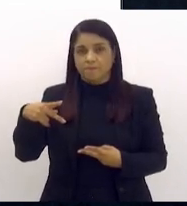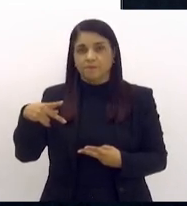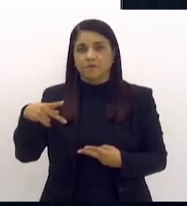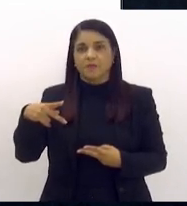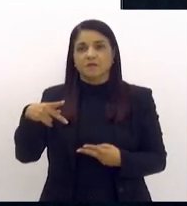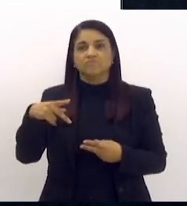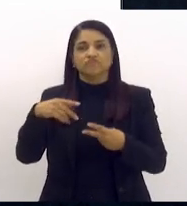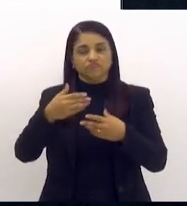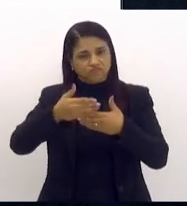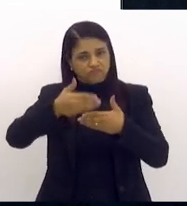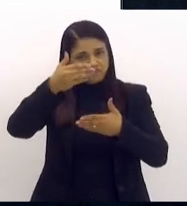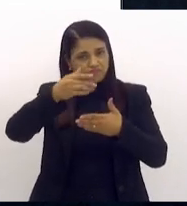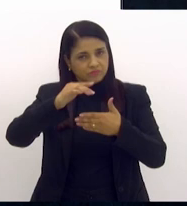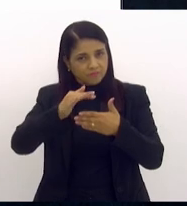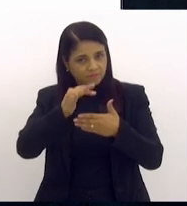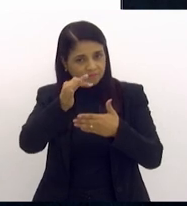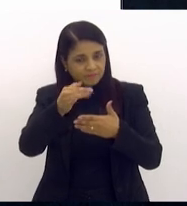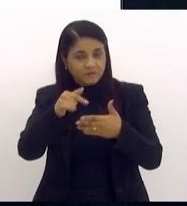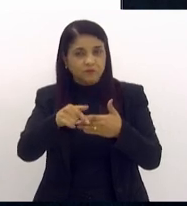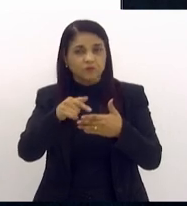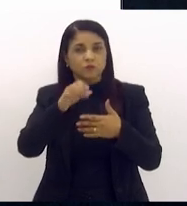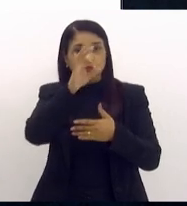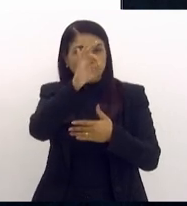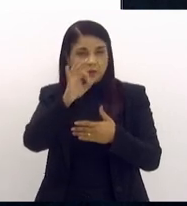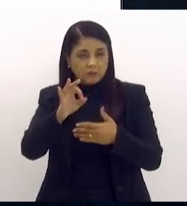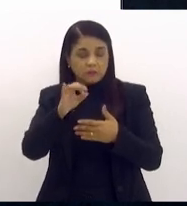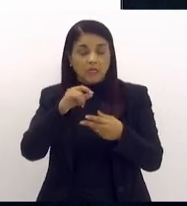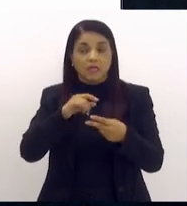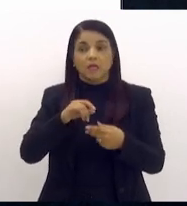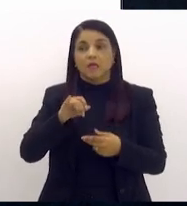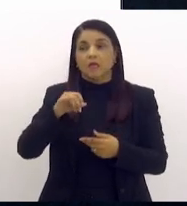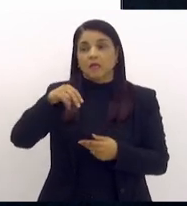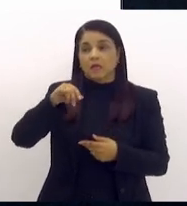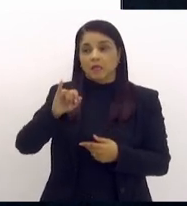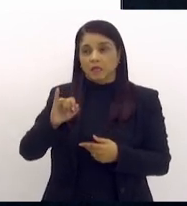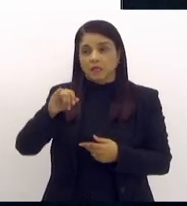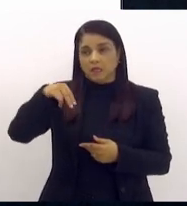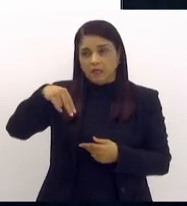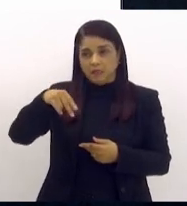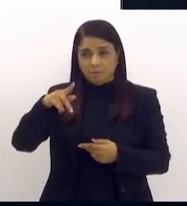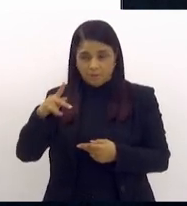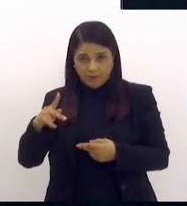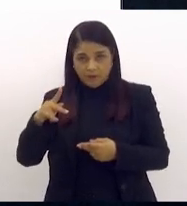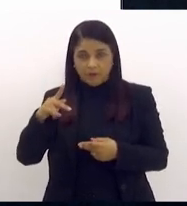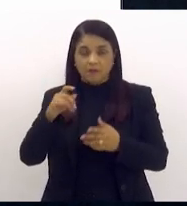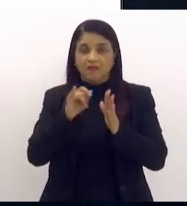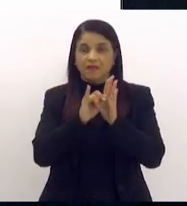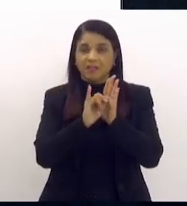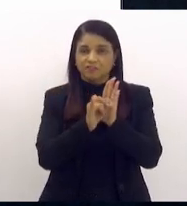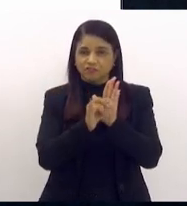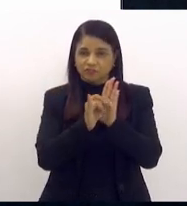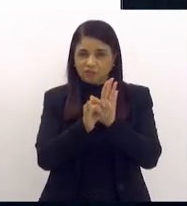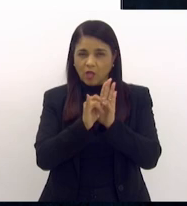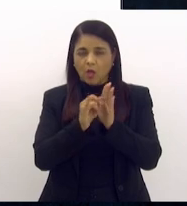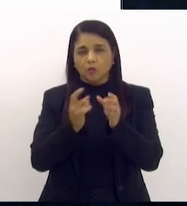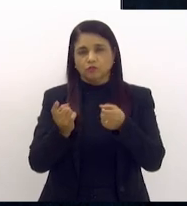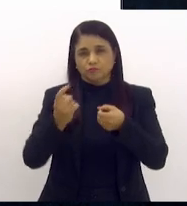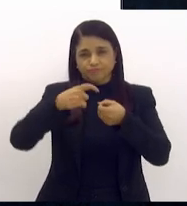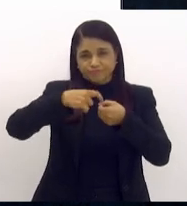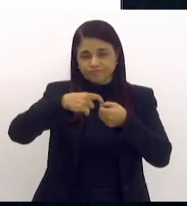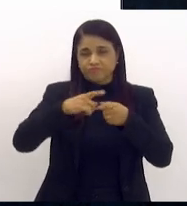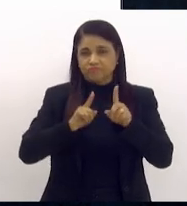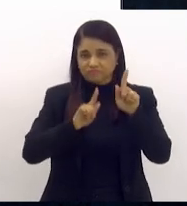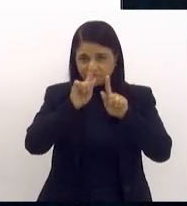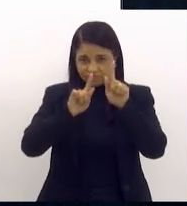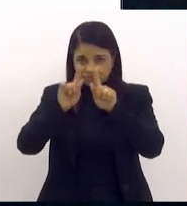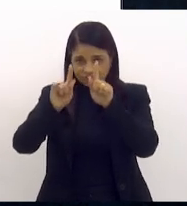próximos slides eh os percentuais que a NP colocava nos editais de de de concessão de licitação